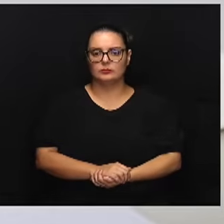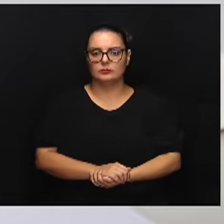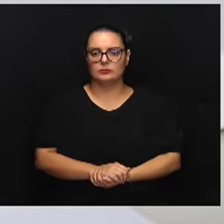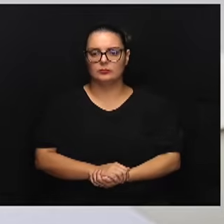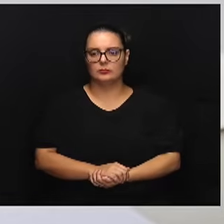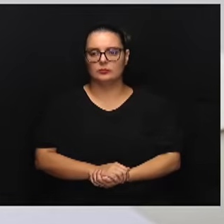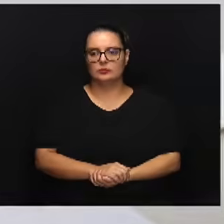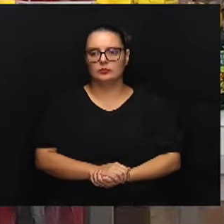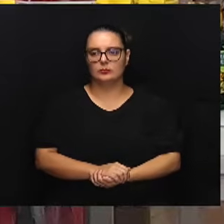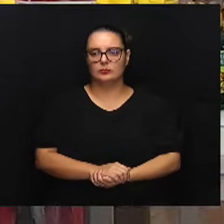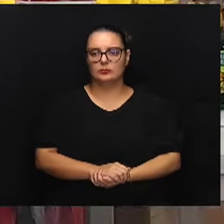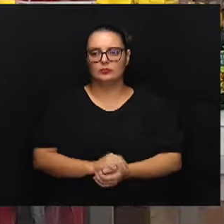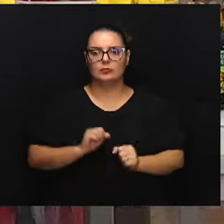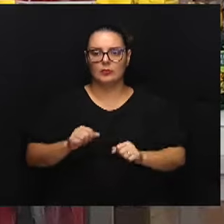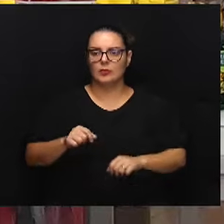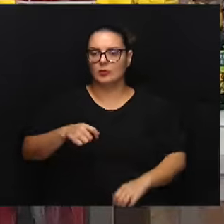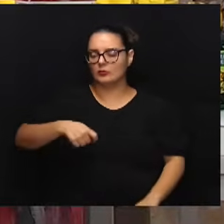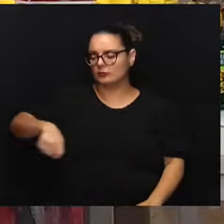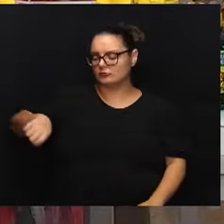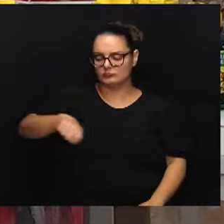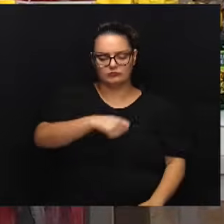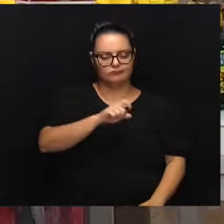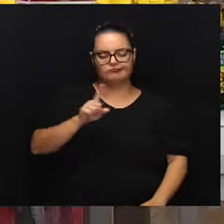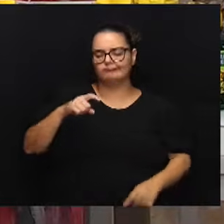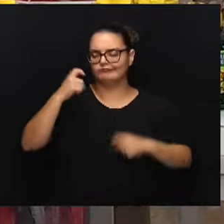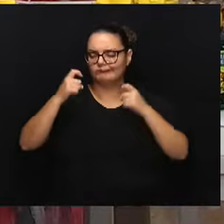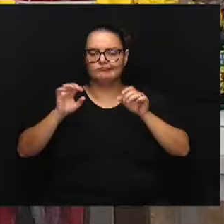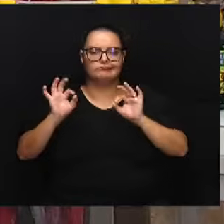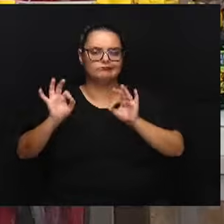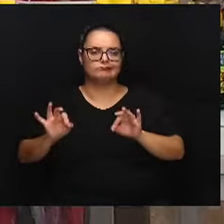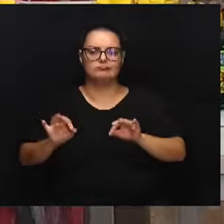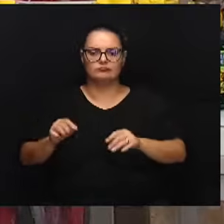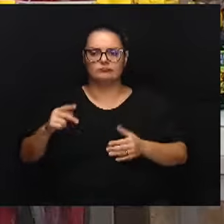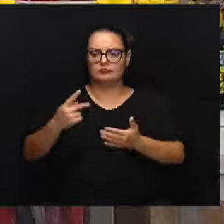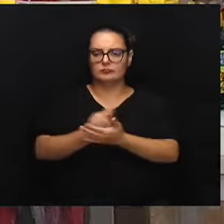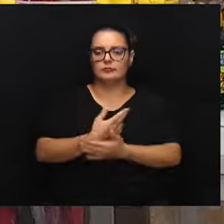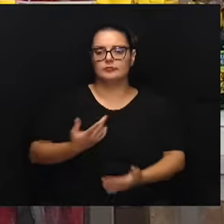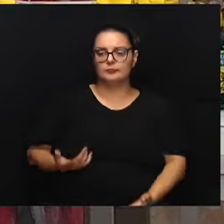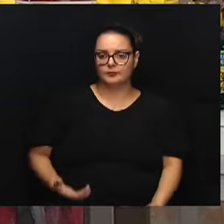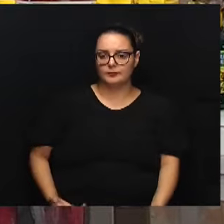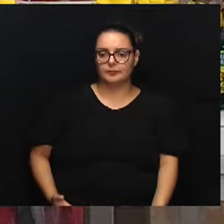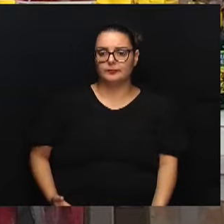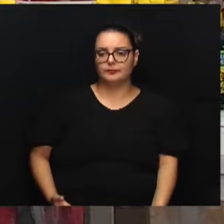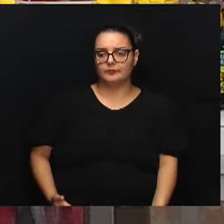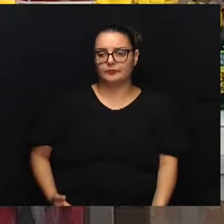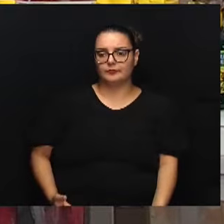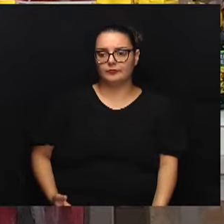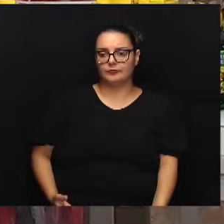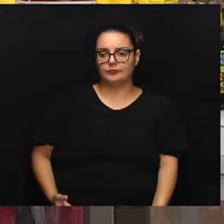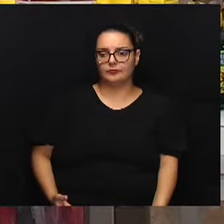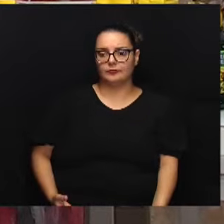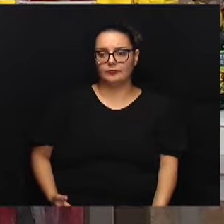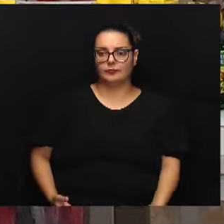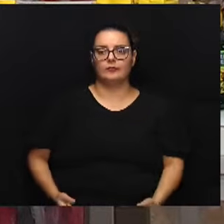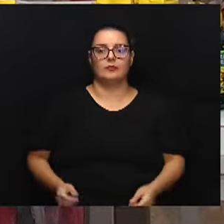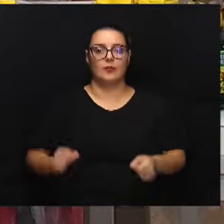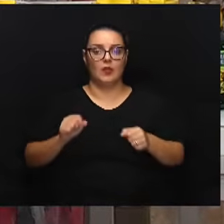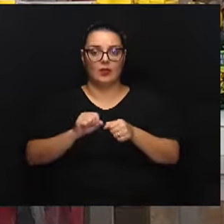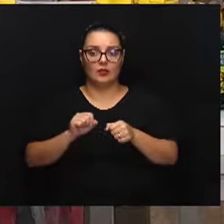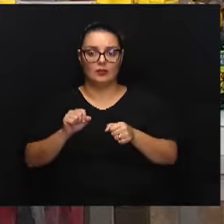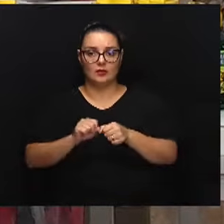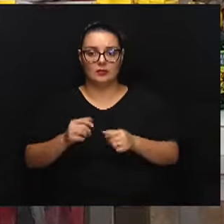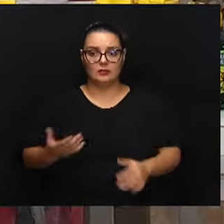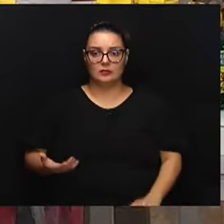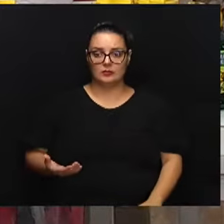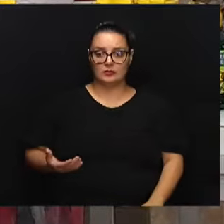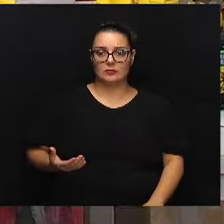Pode fazer na mão mesmo, pessoal. Não se preocupe se está certinho ou errado. Essa linha, a gente vai fazer uma